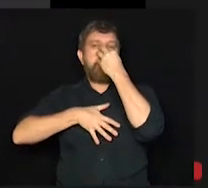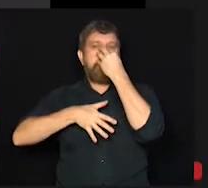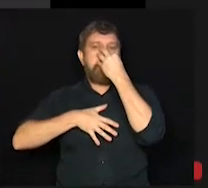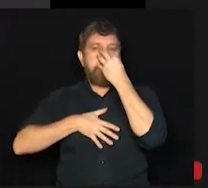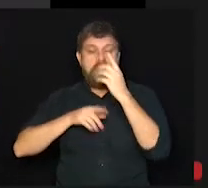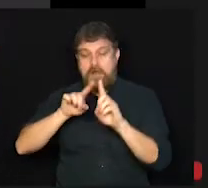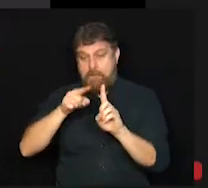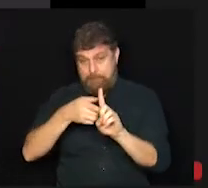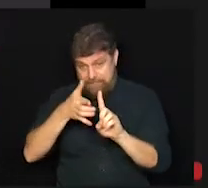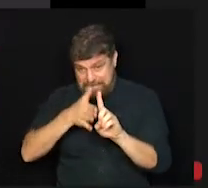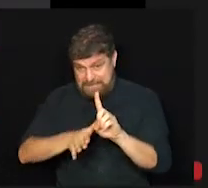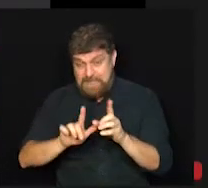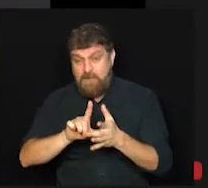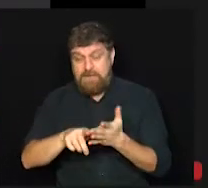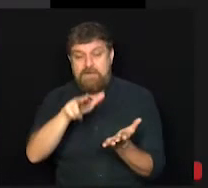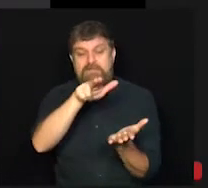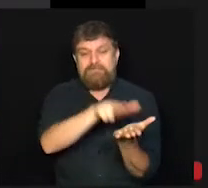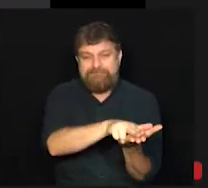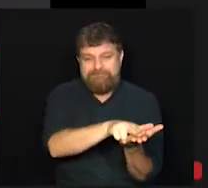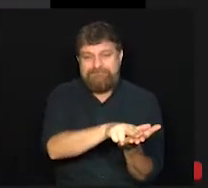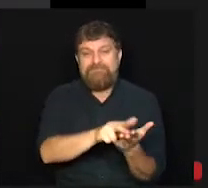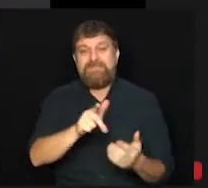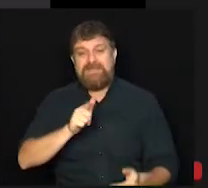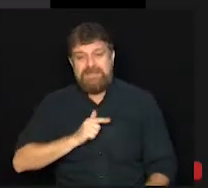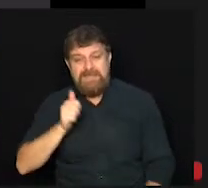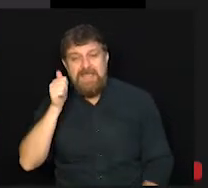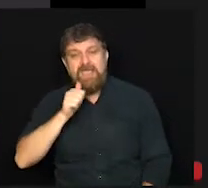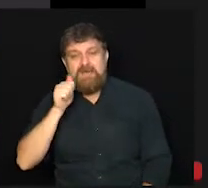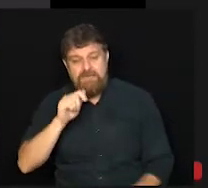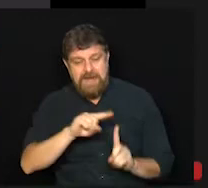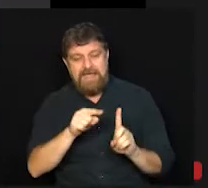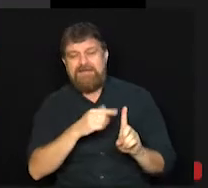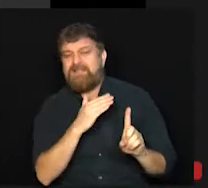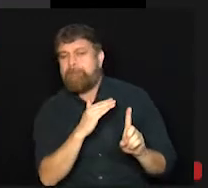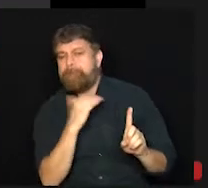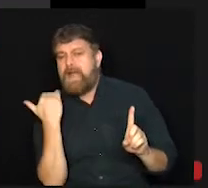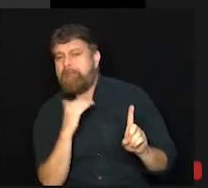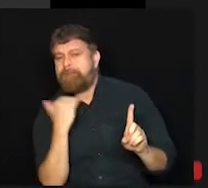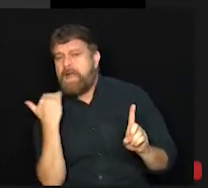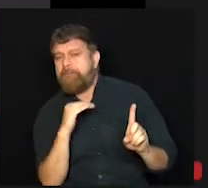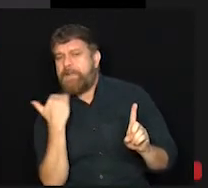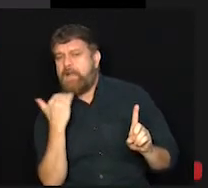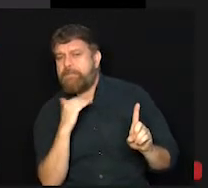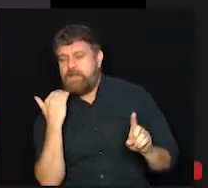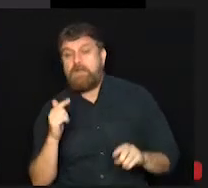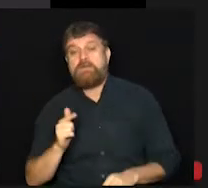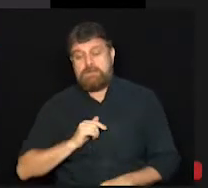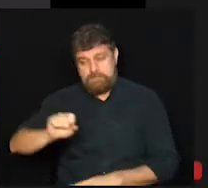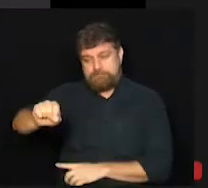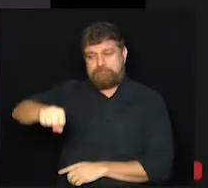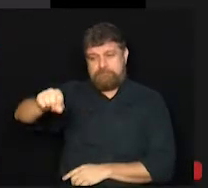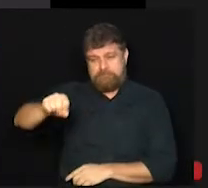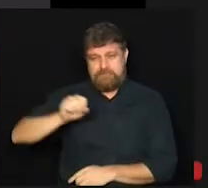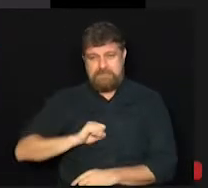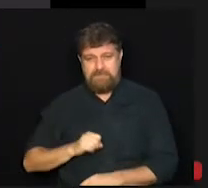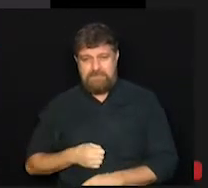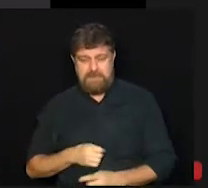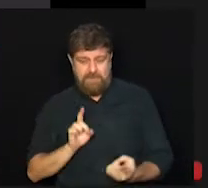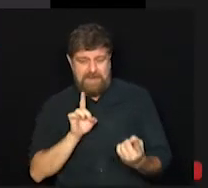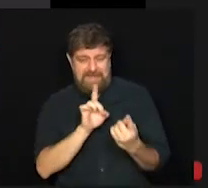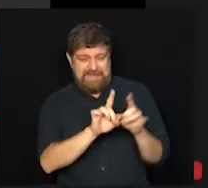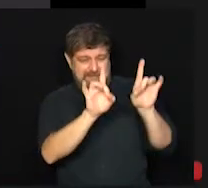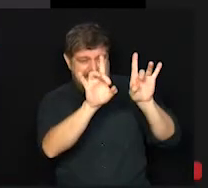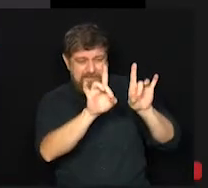havido óbitos em diferentes locais de mulheres gestantes. Então, é um atendimento muito especializado que acaba